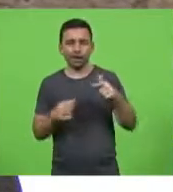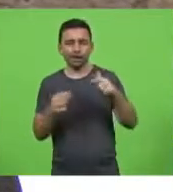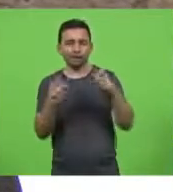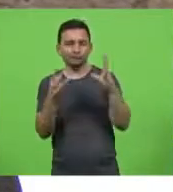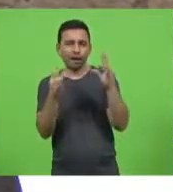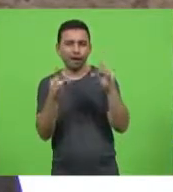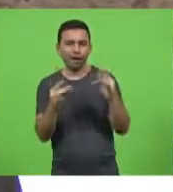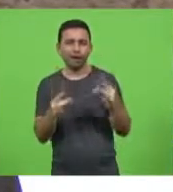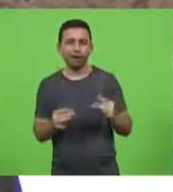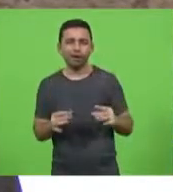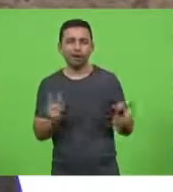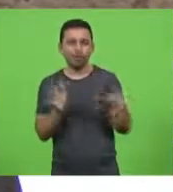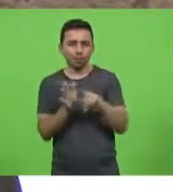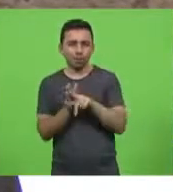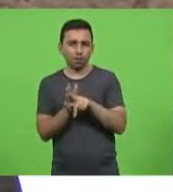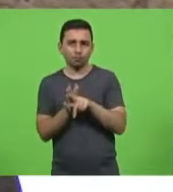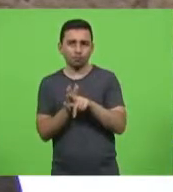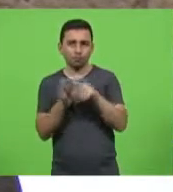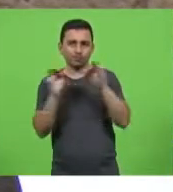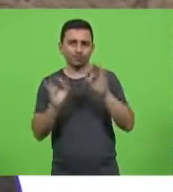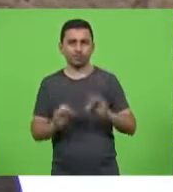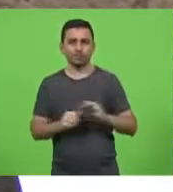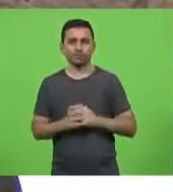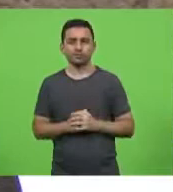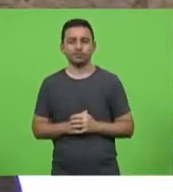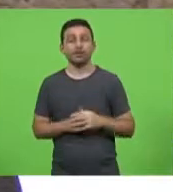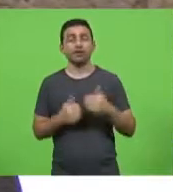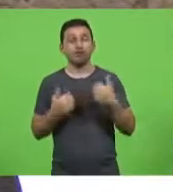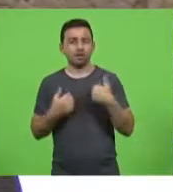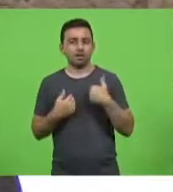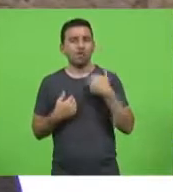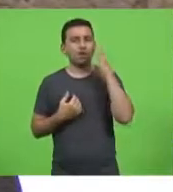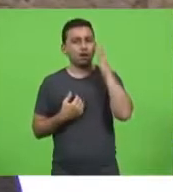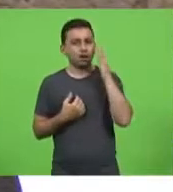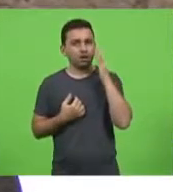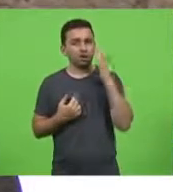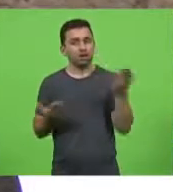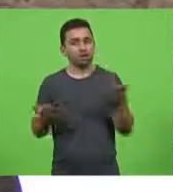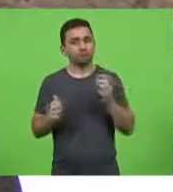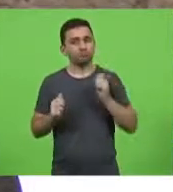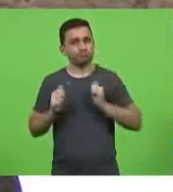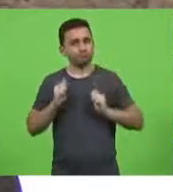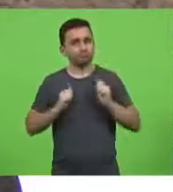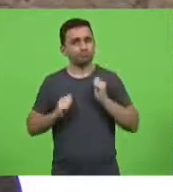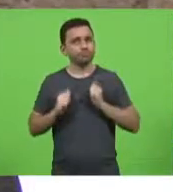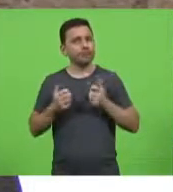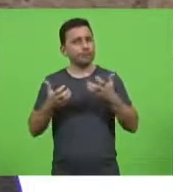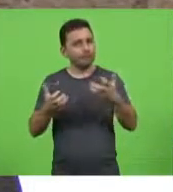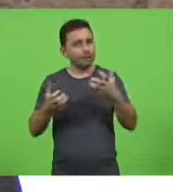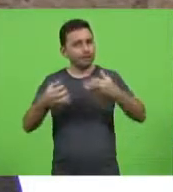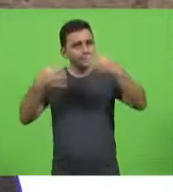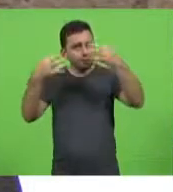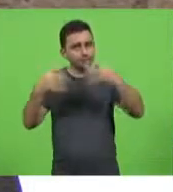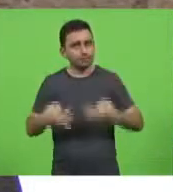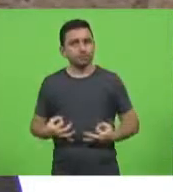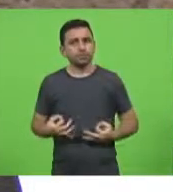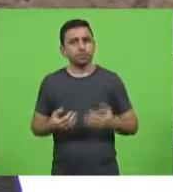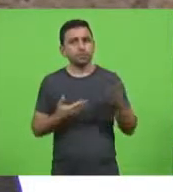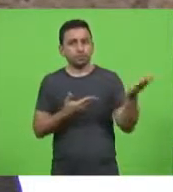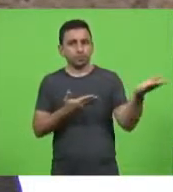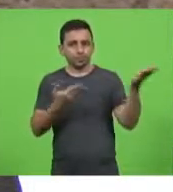políticos. E hoje eu espero, né, que esteja sendo feito critérios técnicos, por isso eu quero fazer esse convite